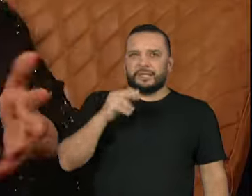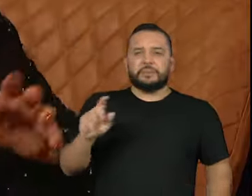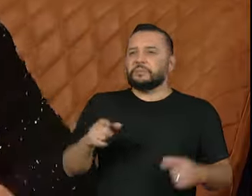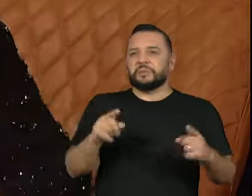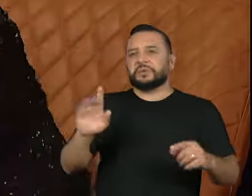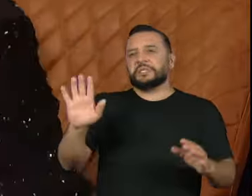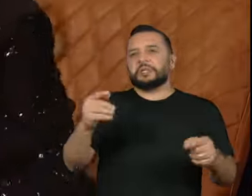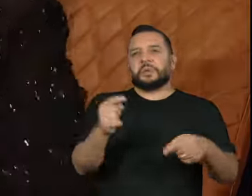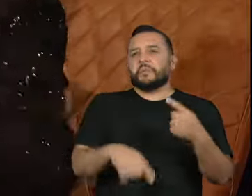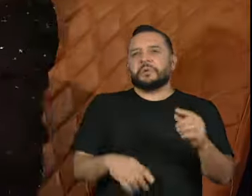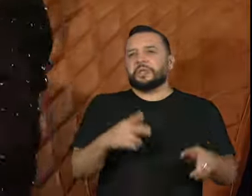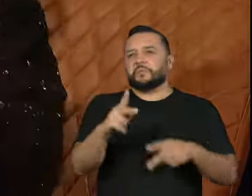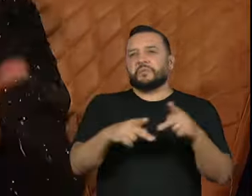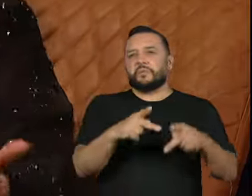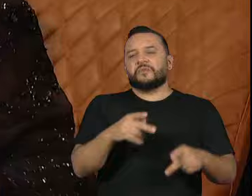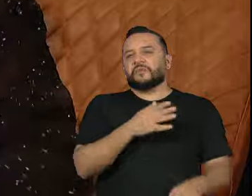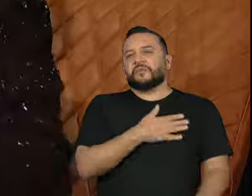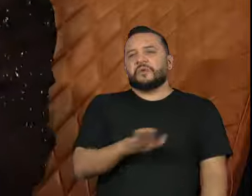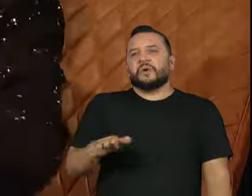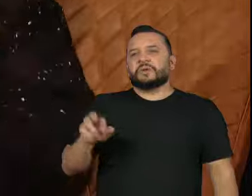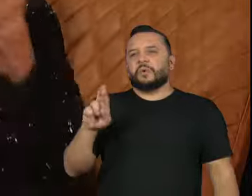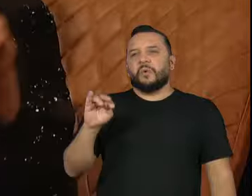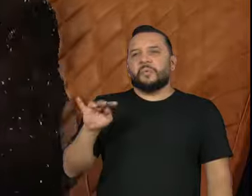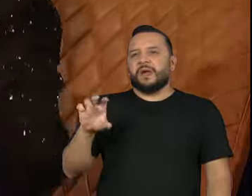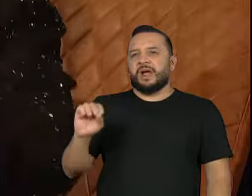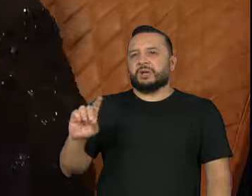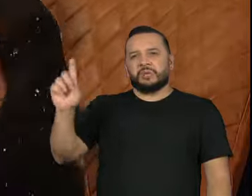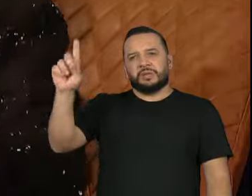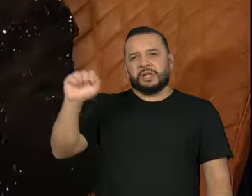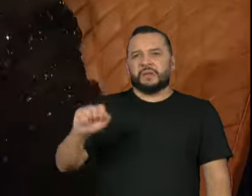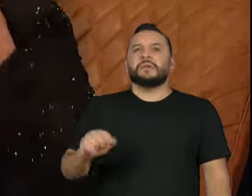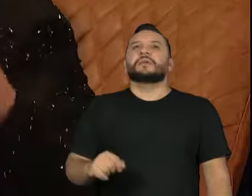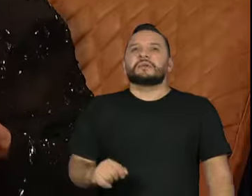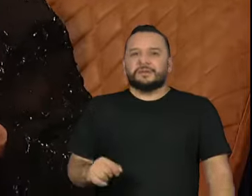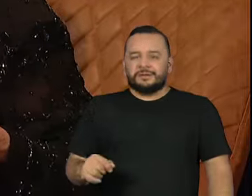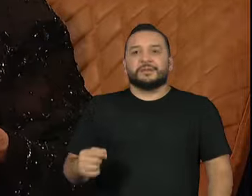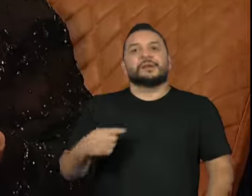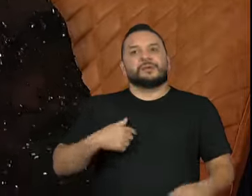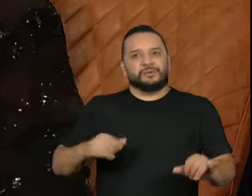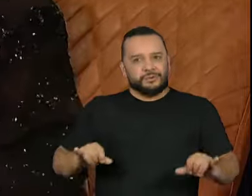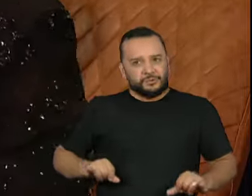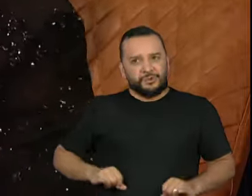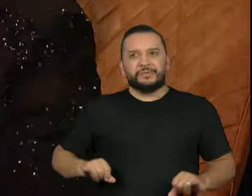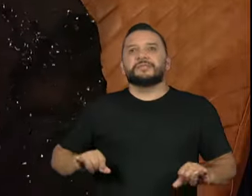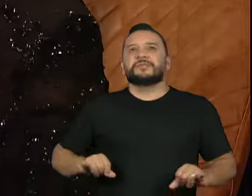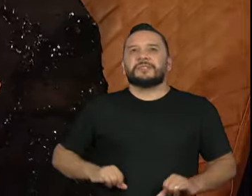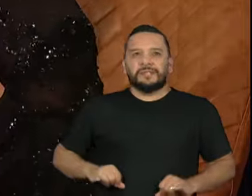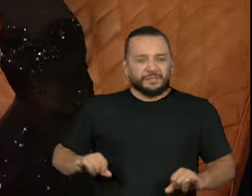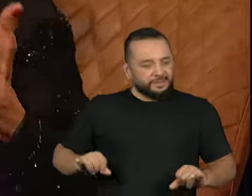não é popular, do Roberto, não é popular. O que eu sofri.